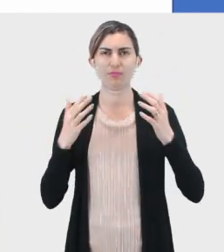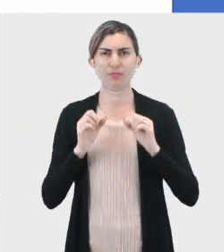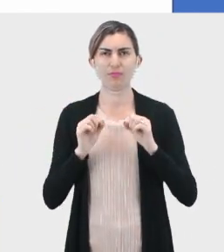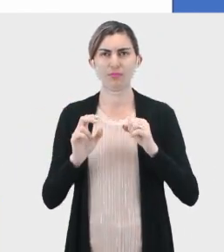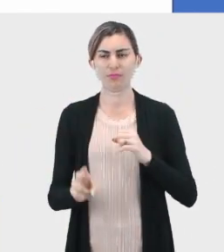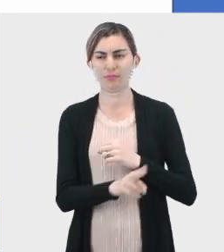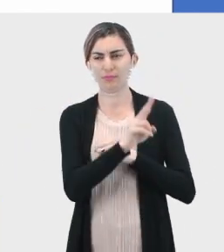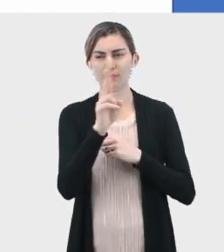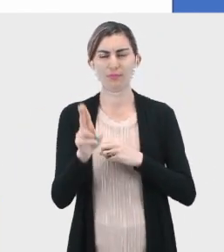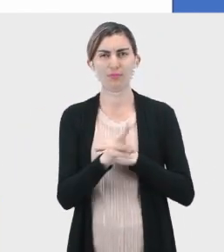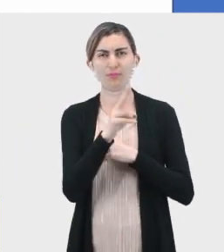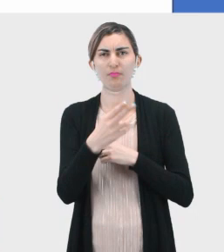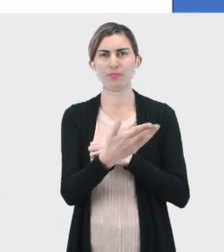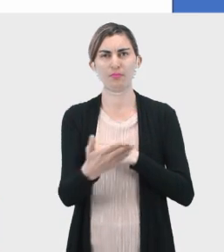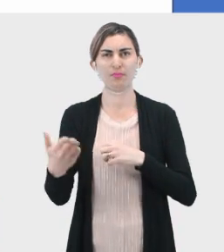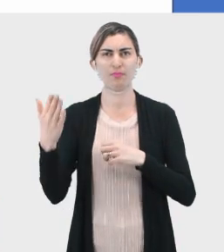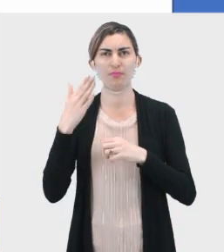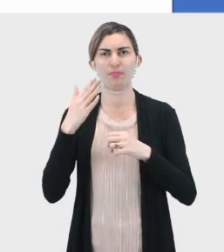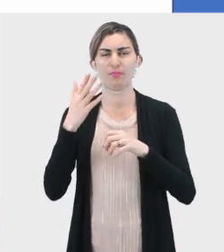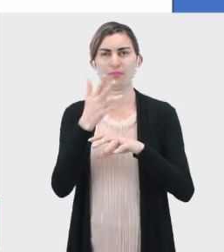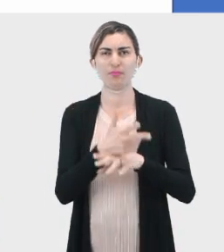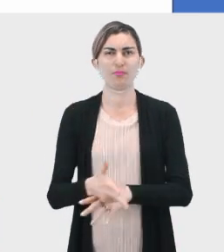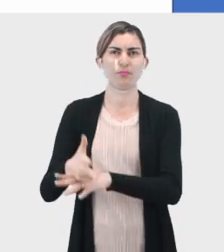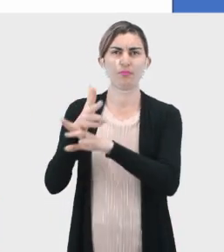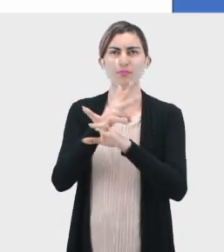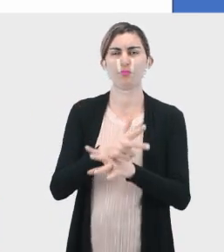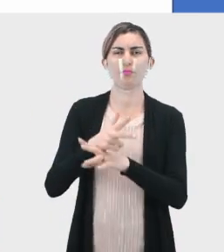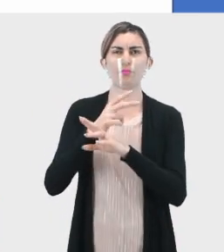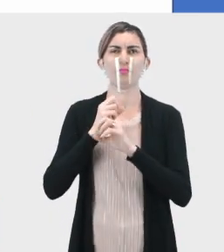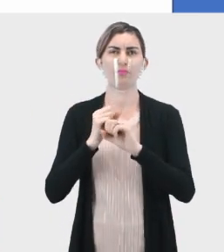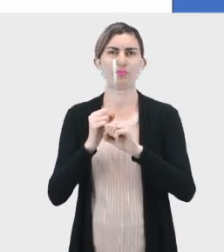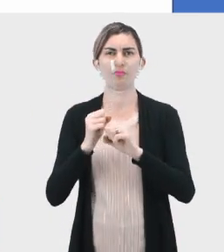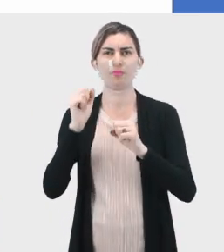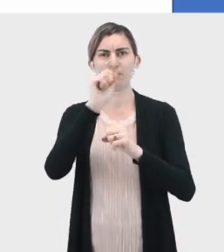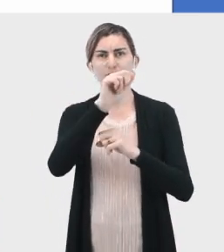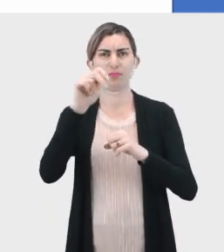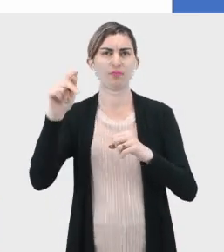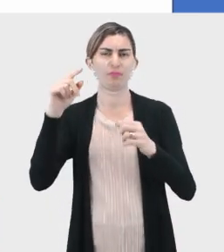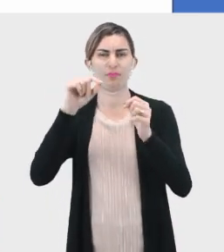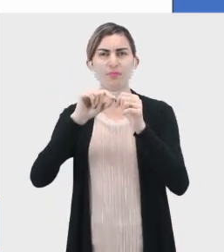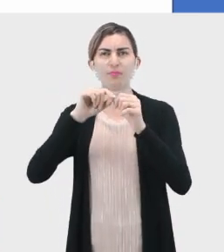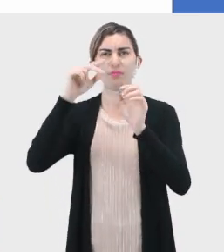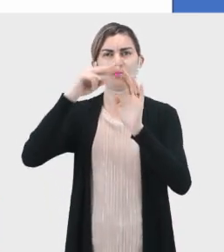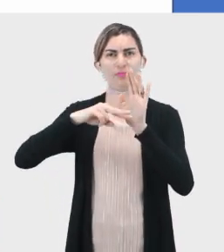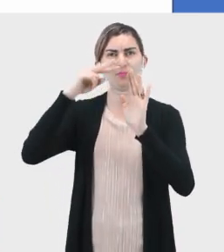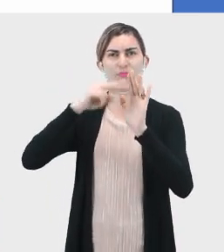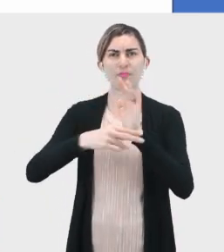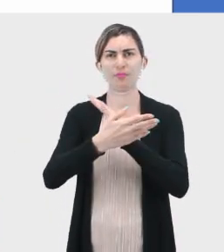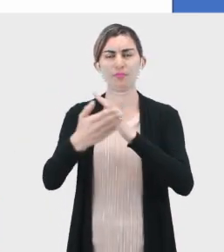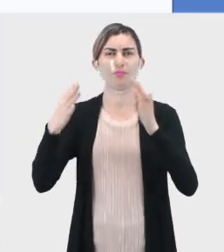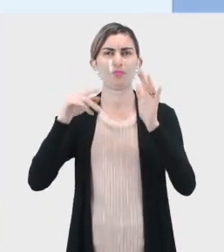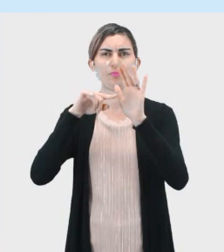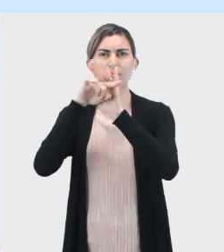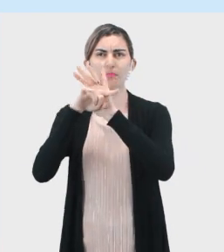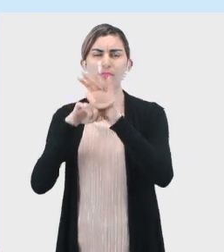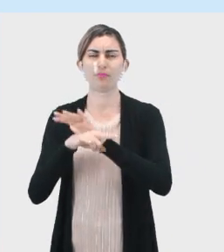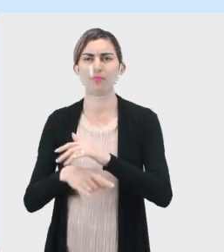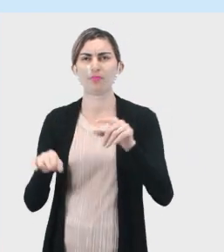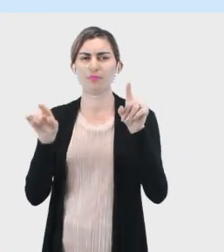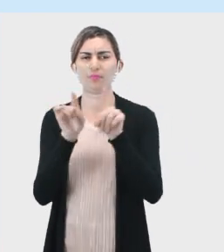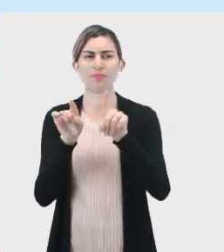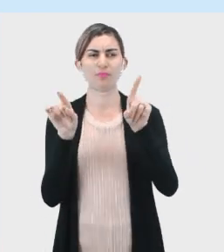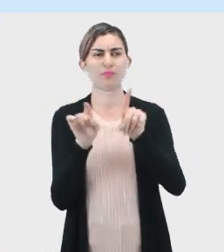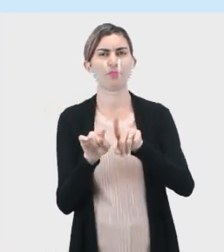pode usar os ambientes virtuais ou aplicativos para fazer leituras e fazer pesquisas